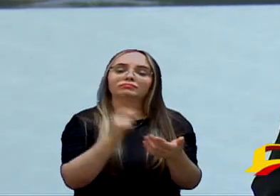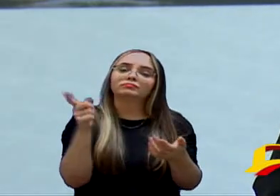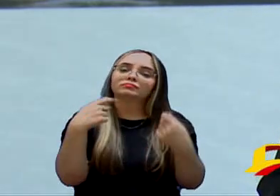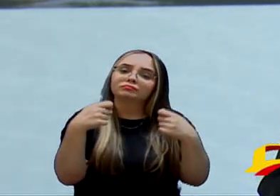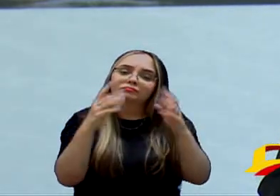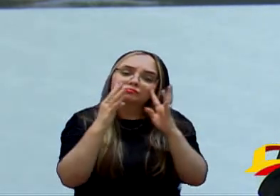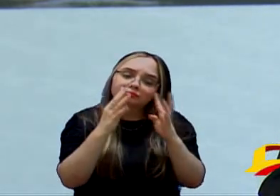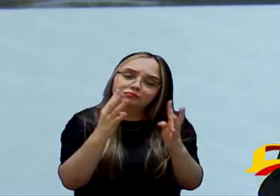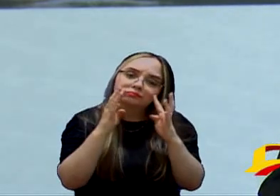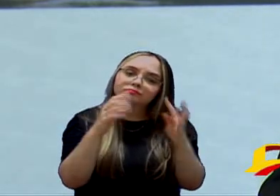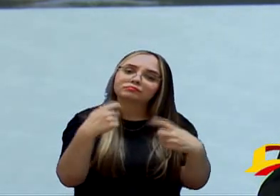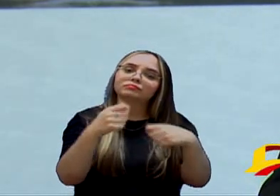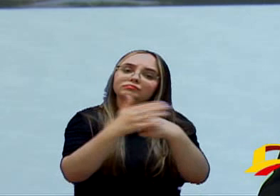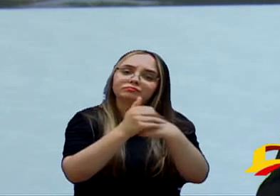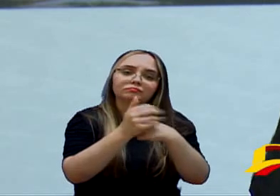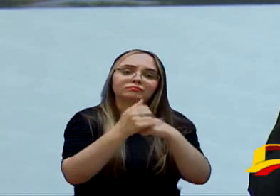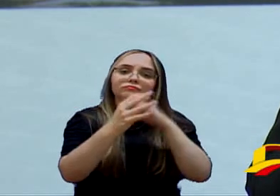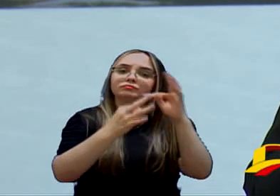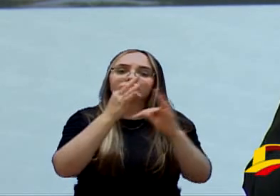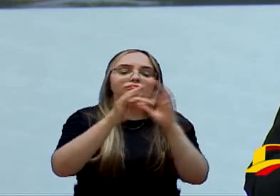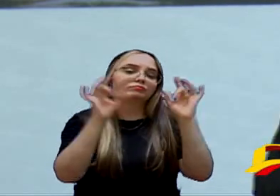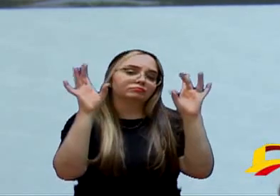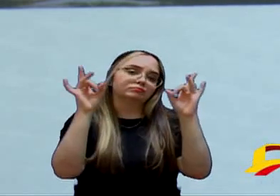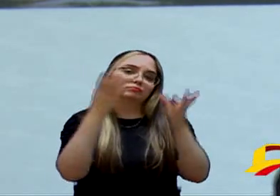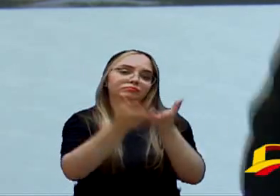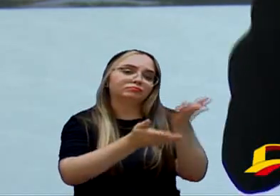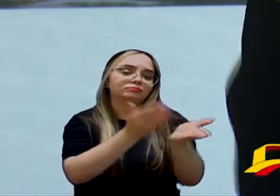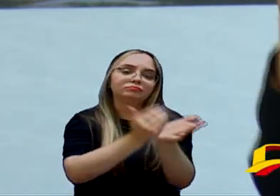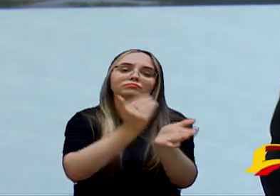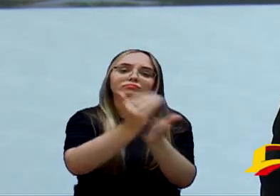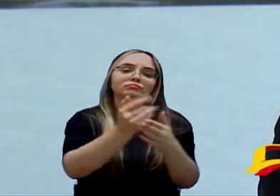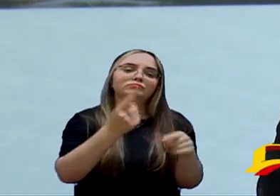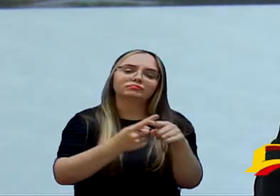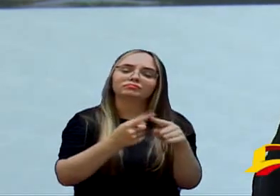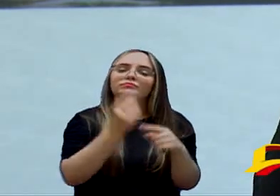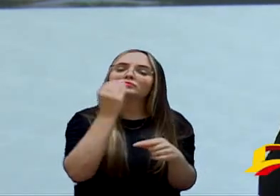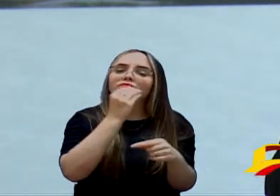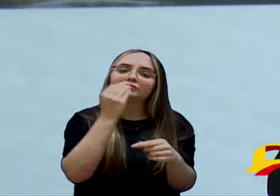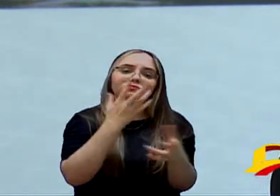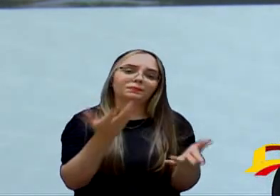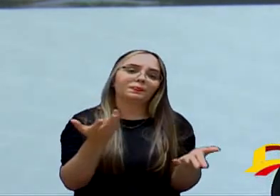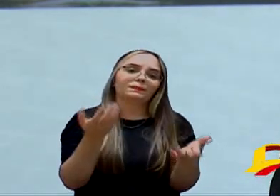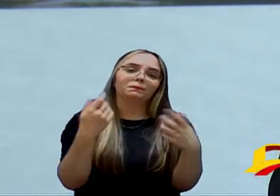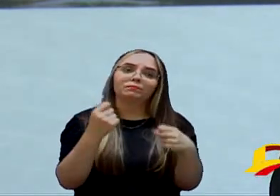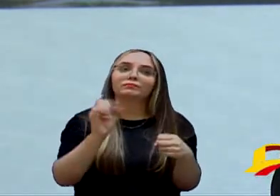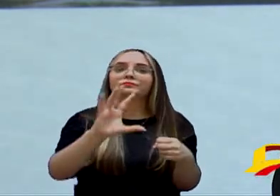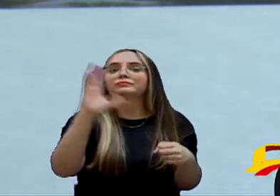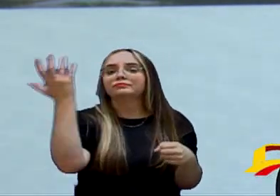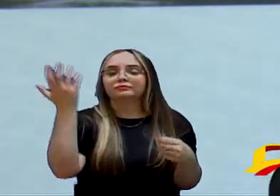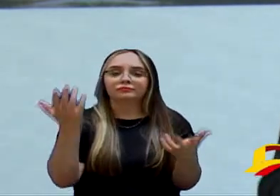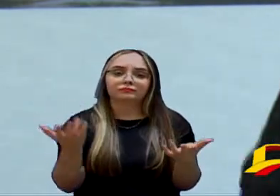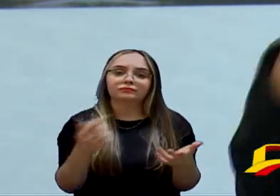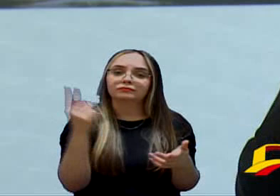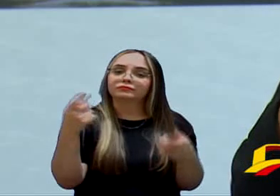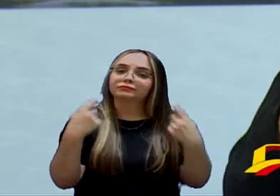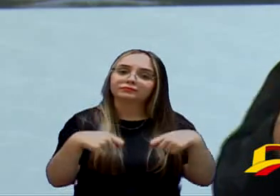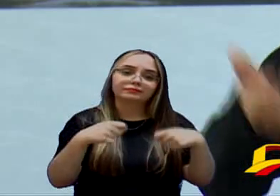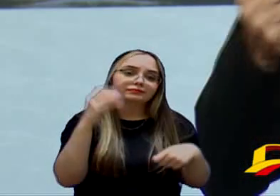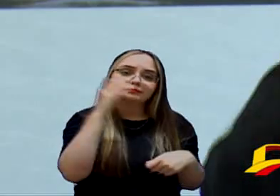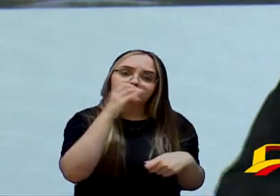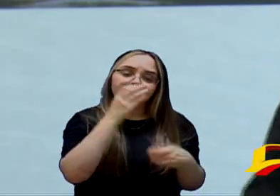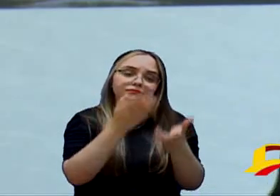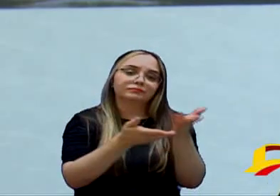quando nós deveriam ter um tratamento assim primordial Porque tem toda uma fragilidade e nesse momento que precisam de mais